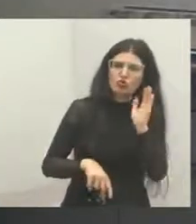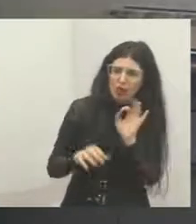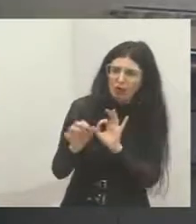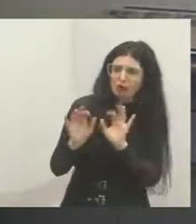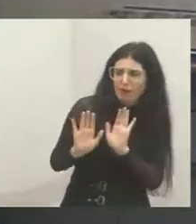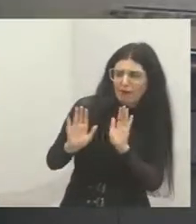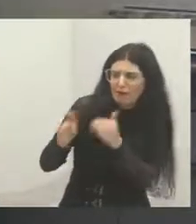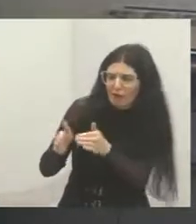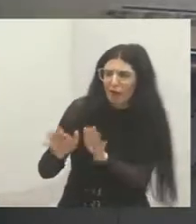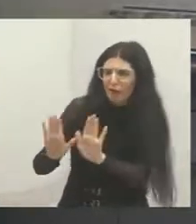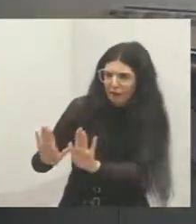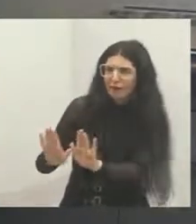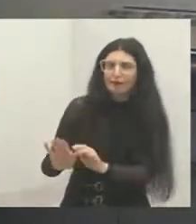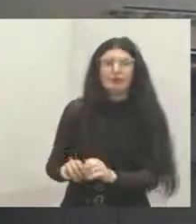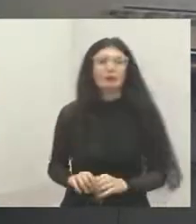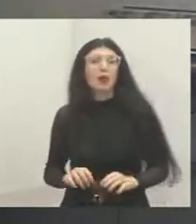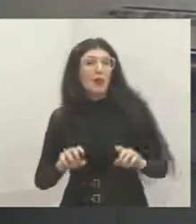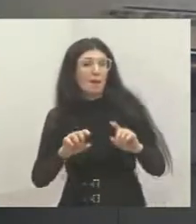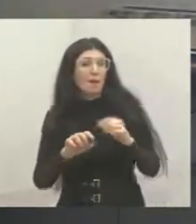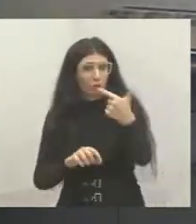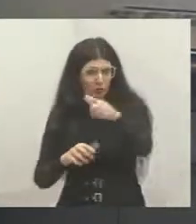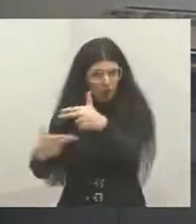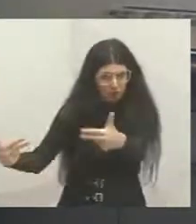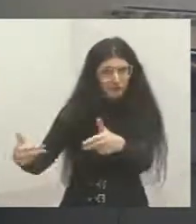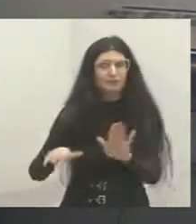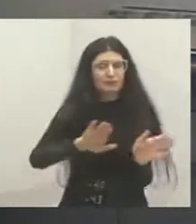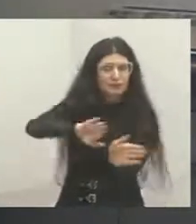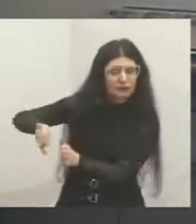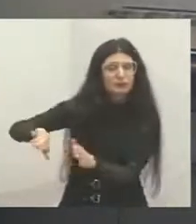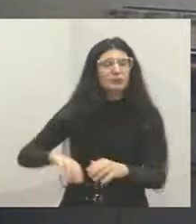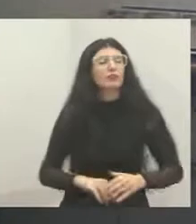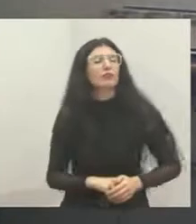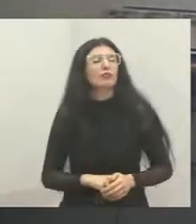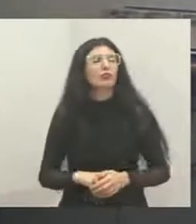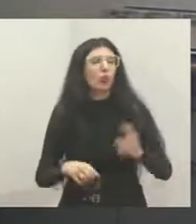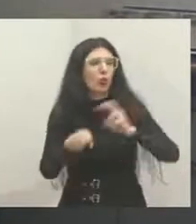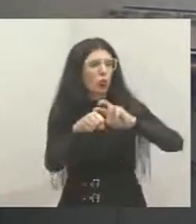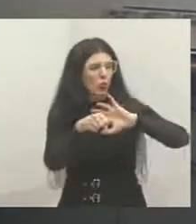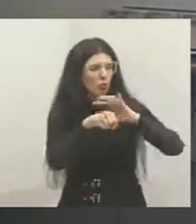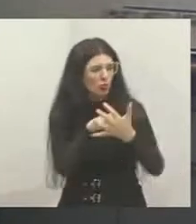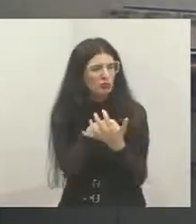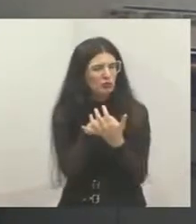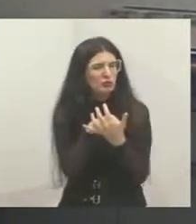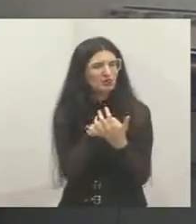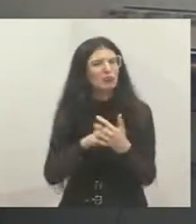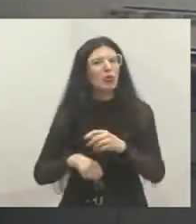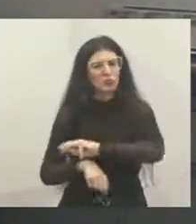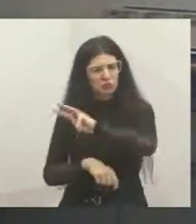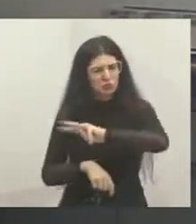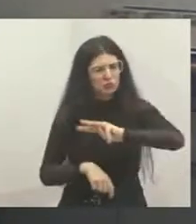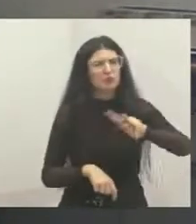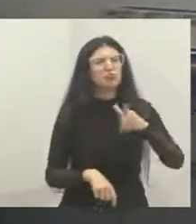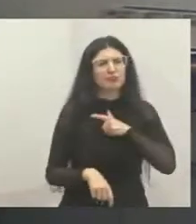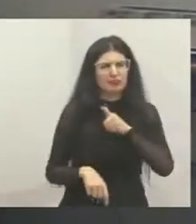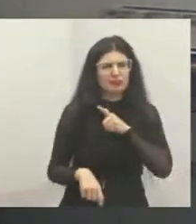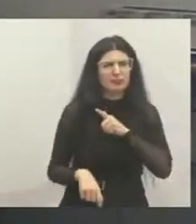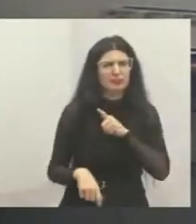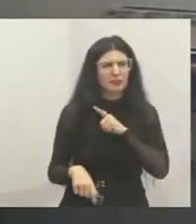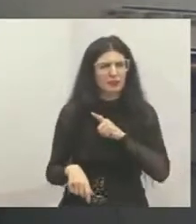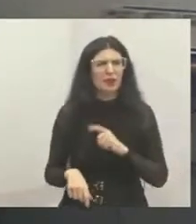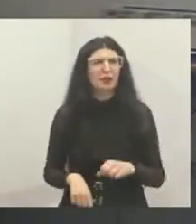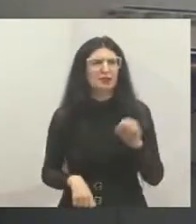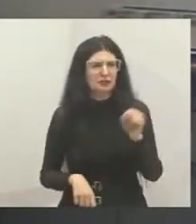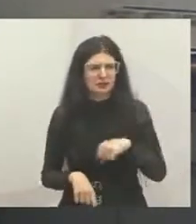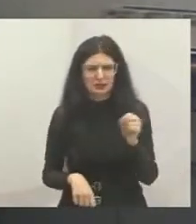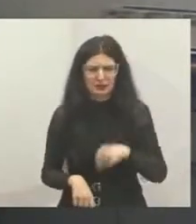referência à Covid, eu recomendo que entrem lá e vasculhem lá, e lá tem sim as